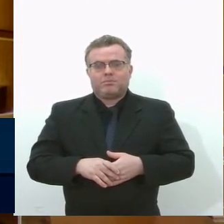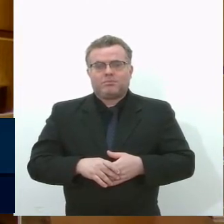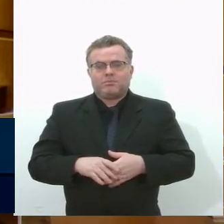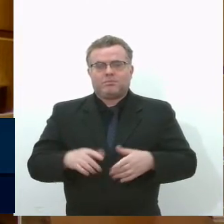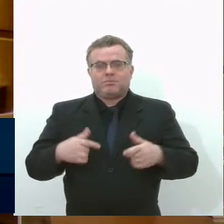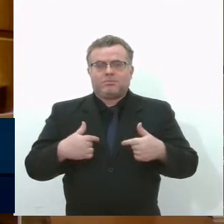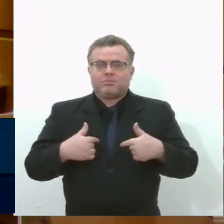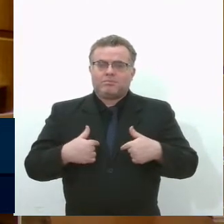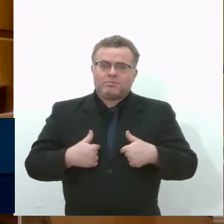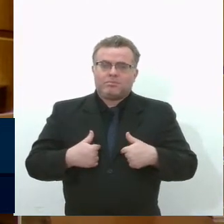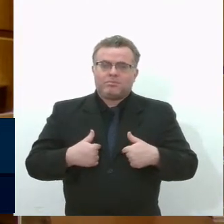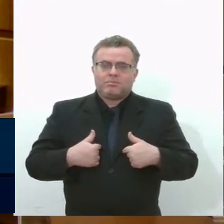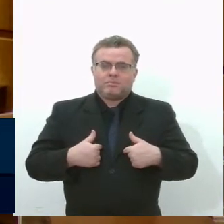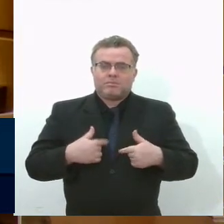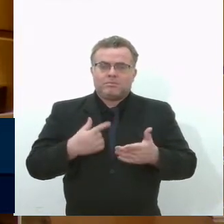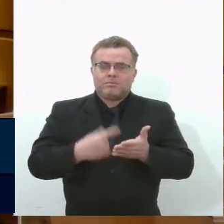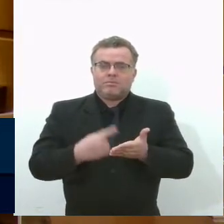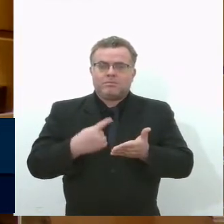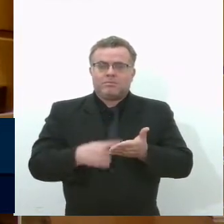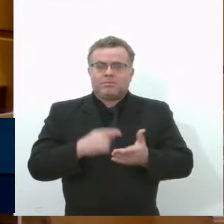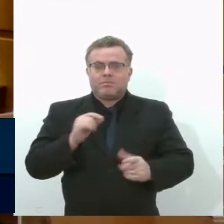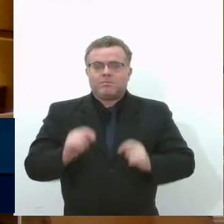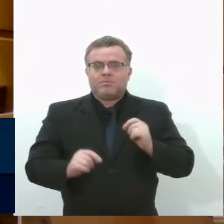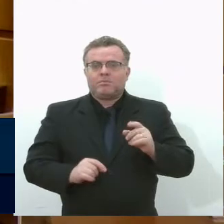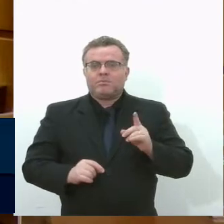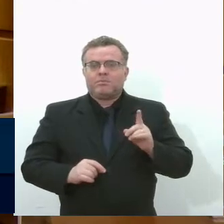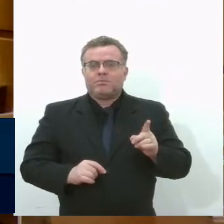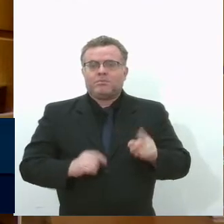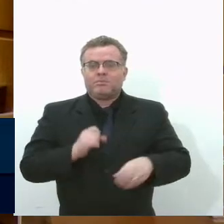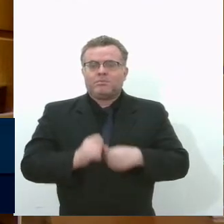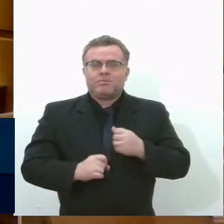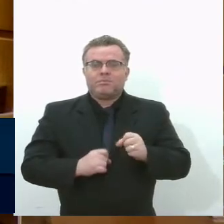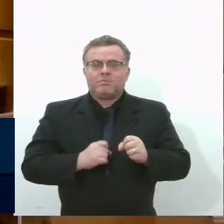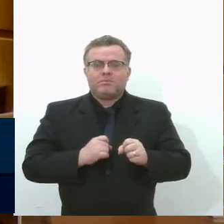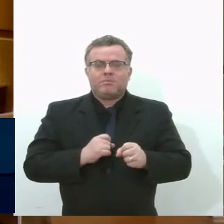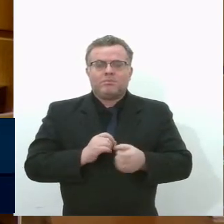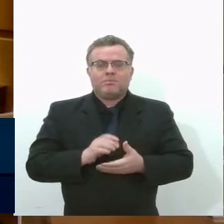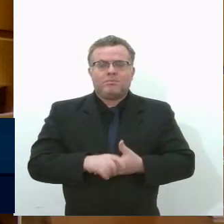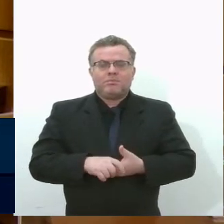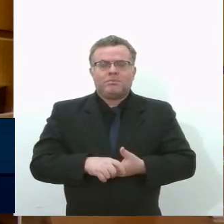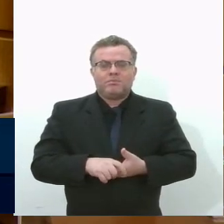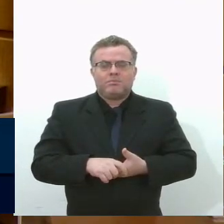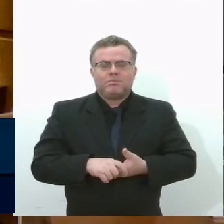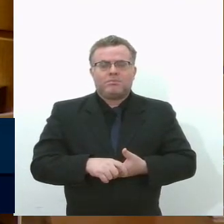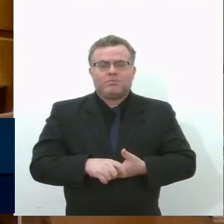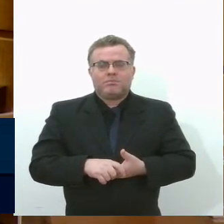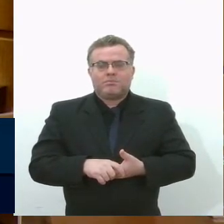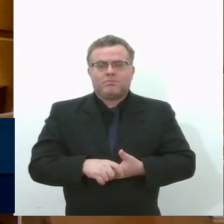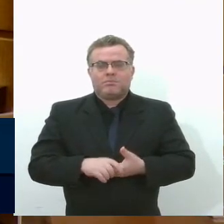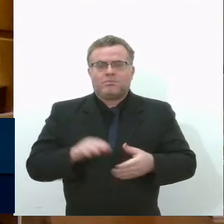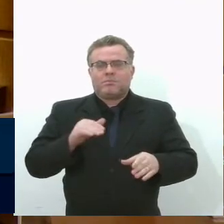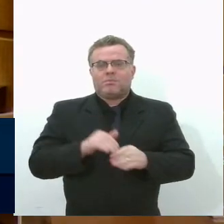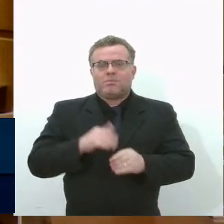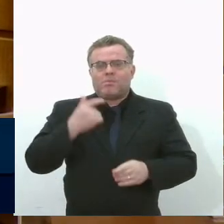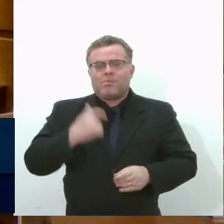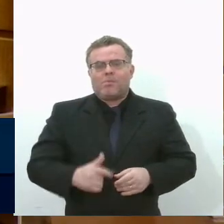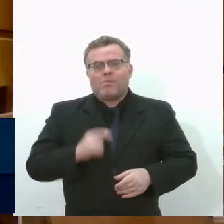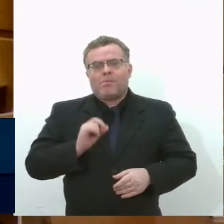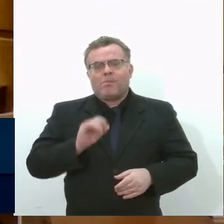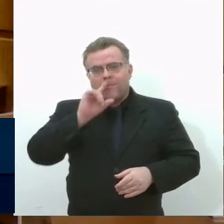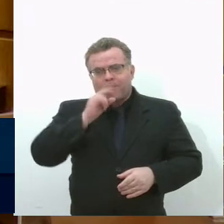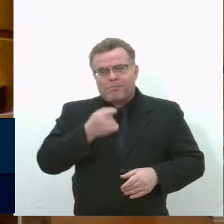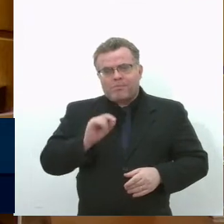Eleitoralmente, quem for candidato este ano pode ter, se for candidato em Aracaju, por exemplo, os